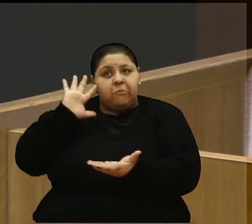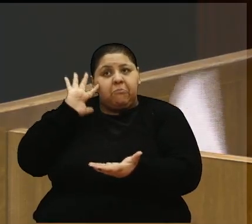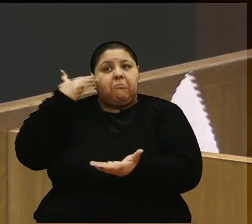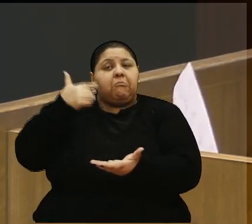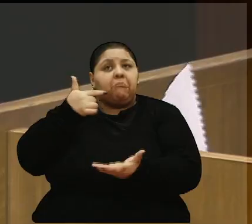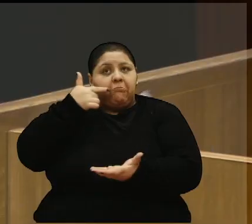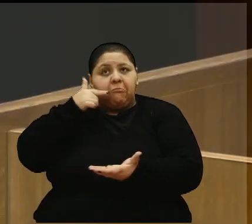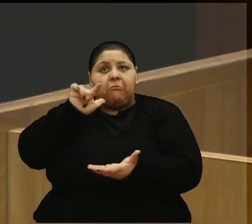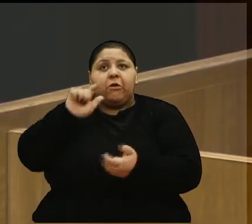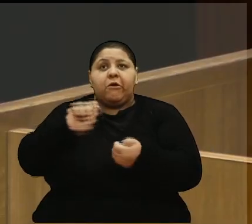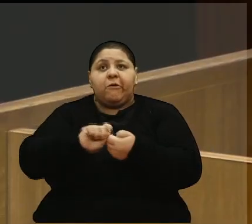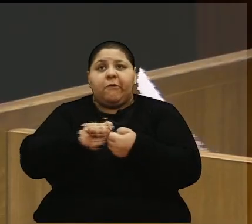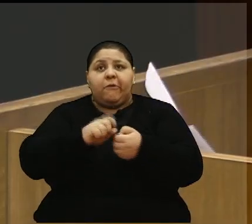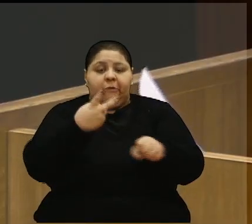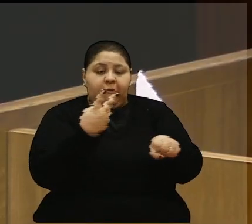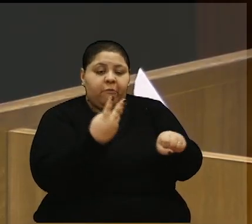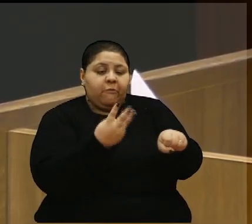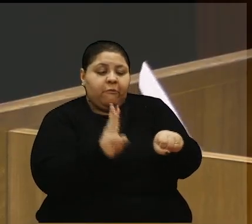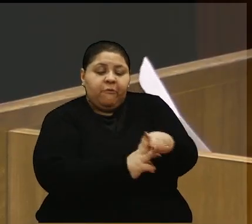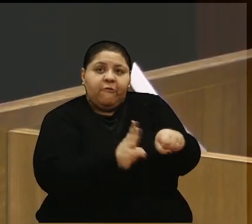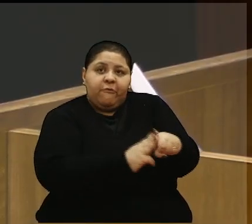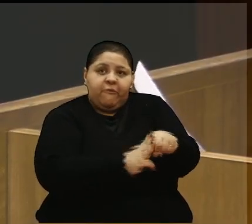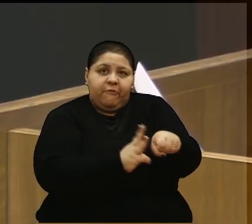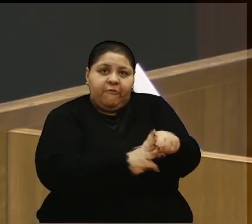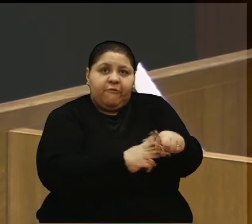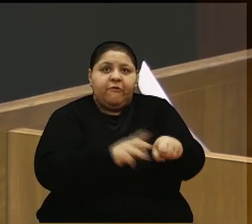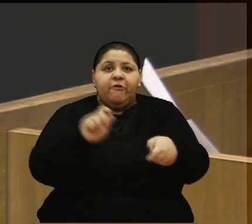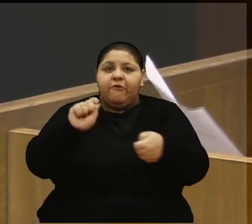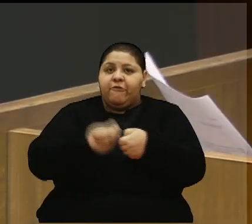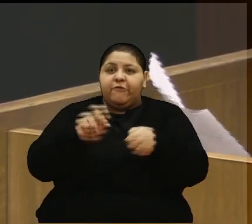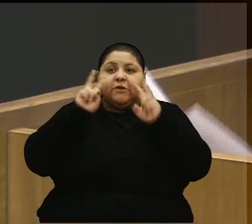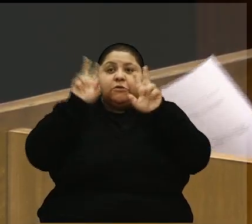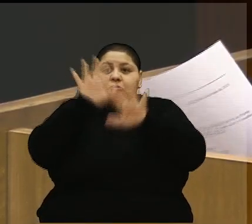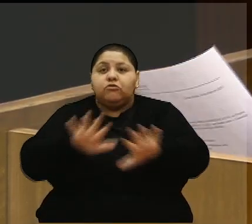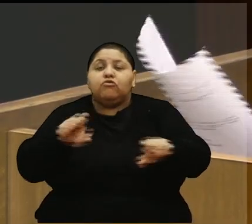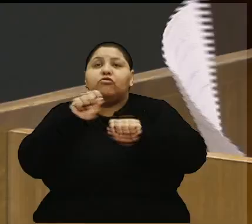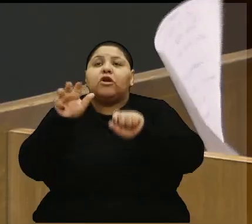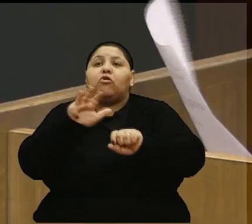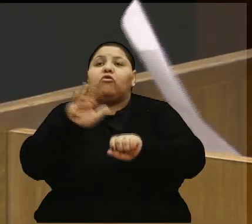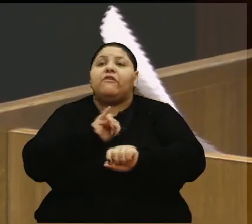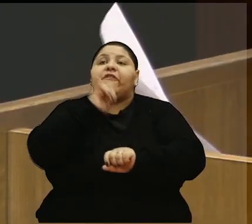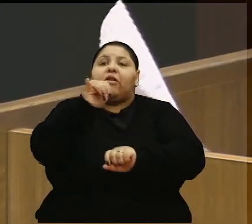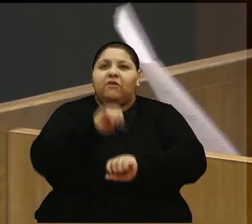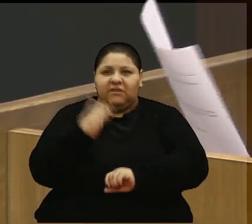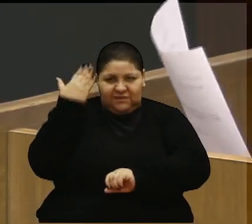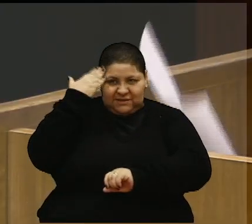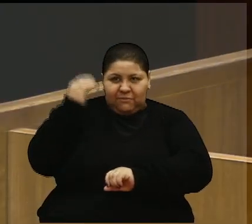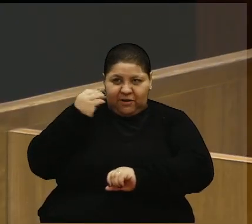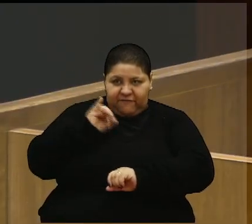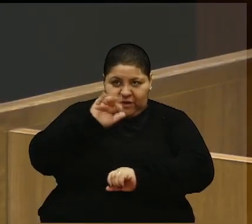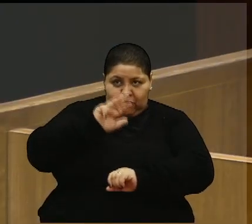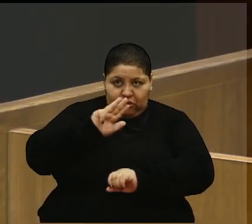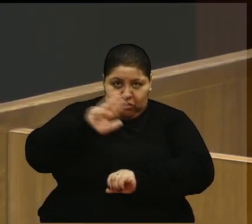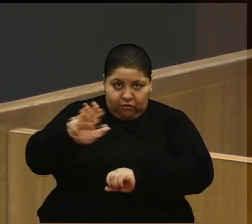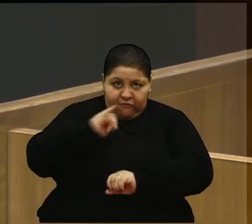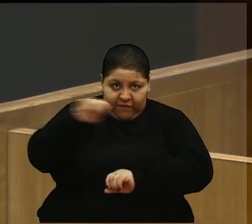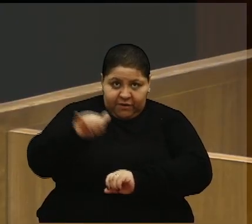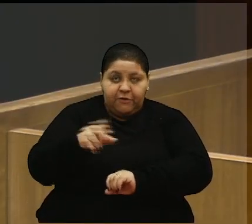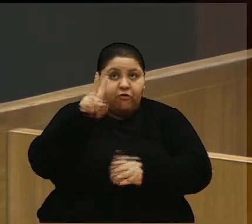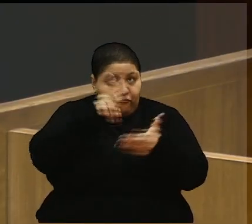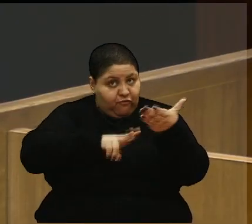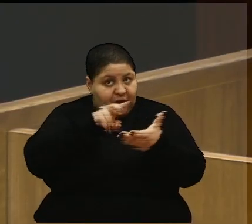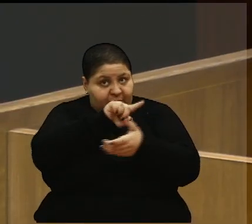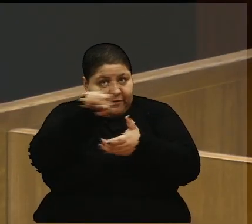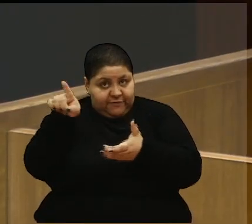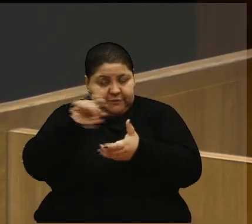fez a Volkswagen ser vista no mundo todo. E o que o Lula falou para ela, vereador Fantinel? Sabe o que ele falou? Vou ler aqui para